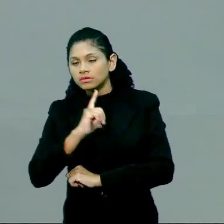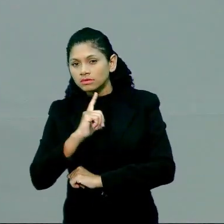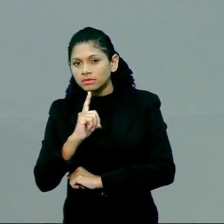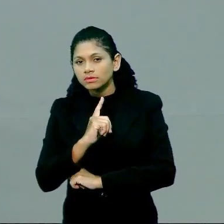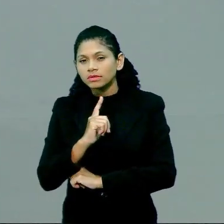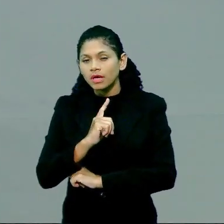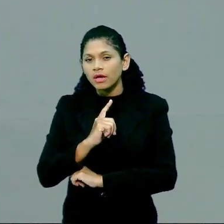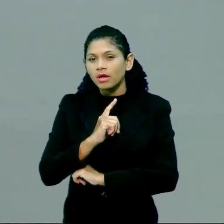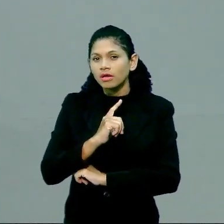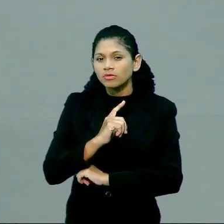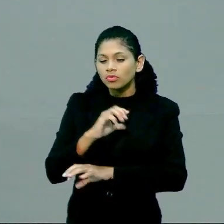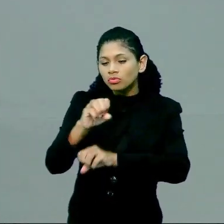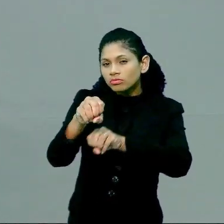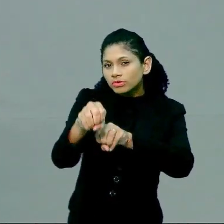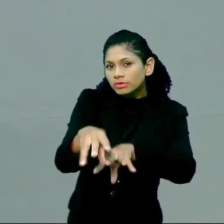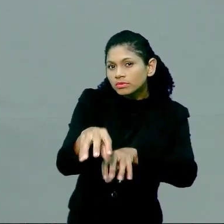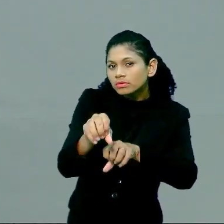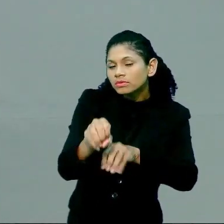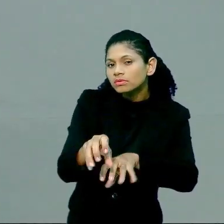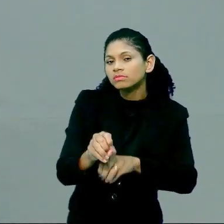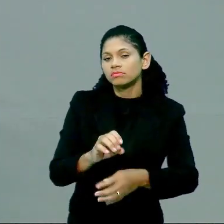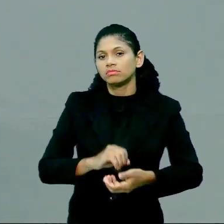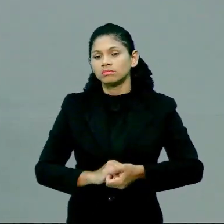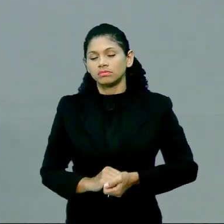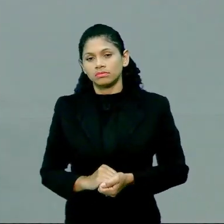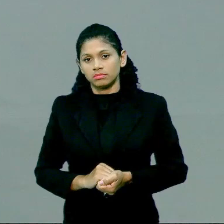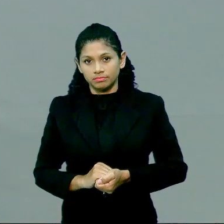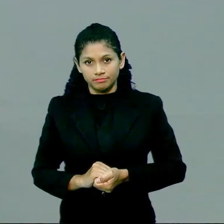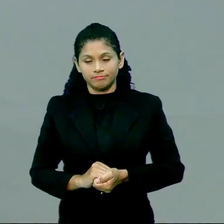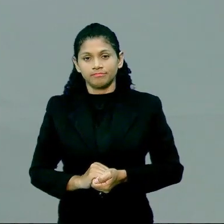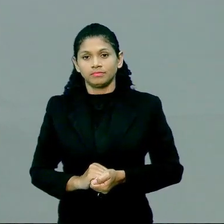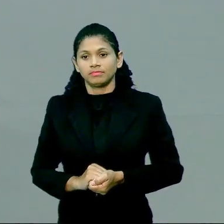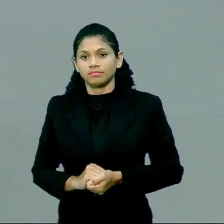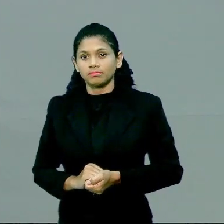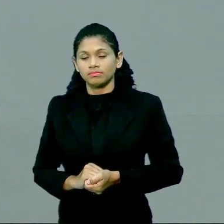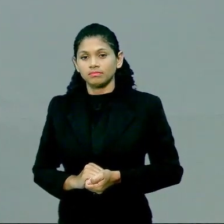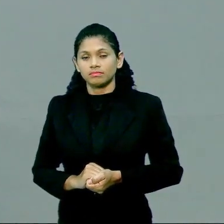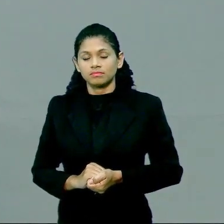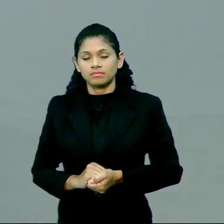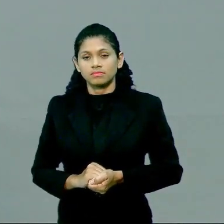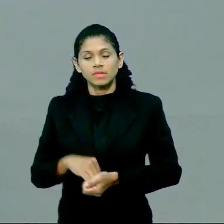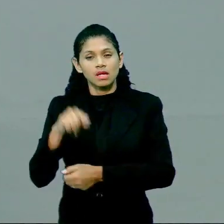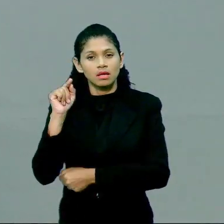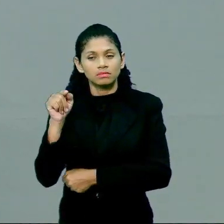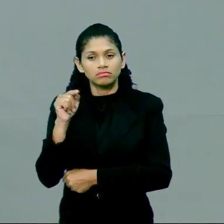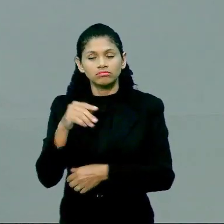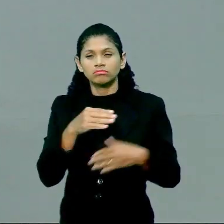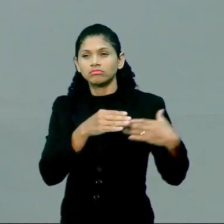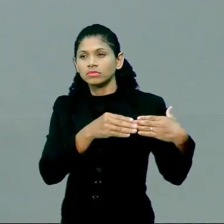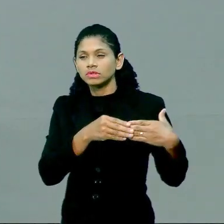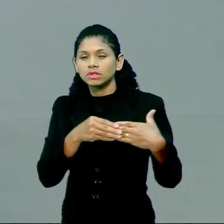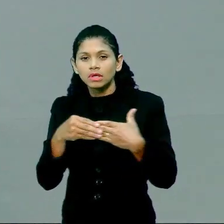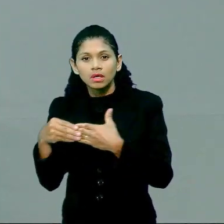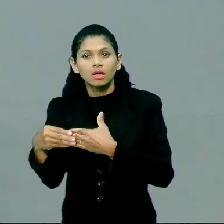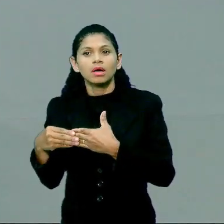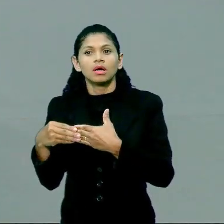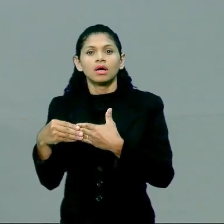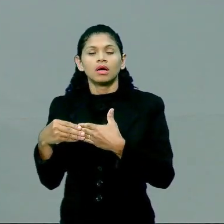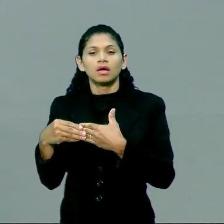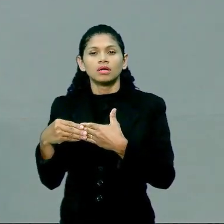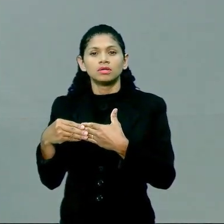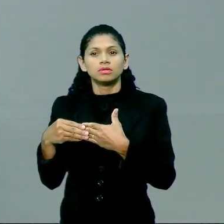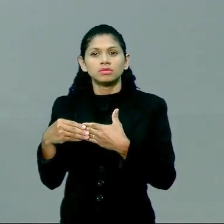então quando se fala em provérbios a gente fala ensinamentos eles trazem um cunho de carga